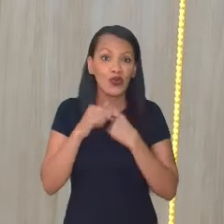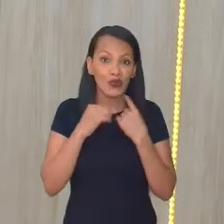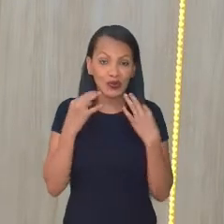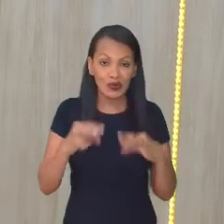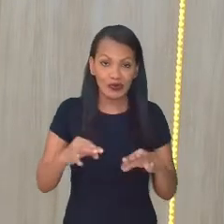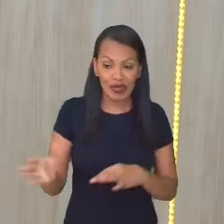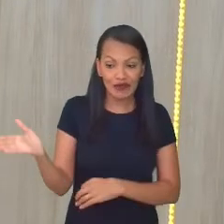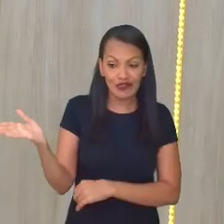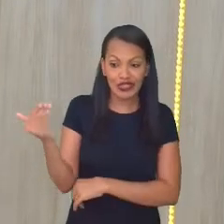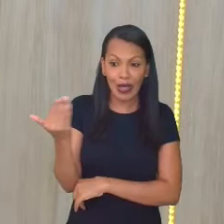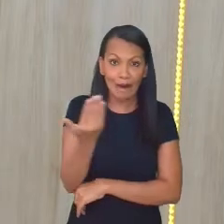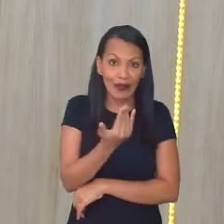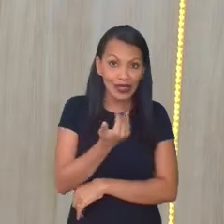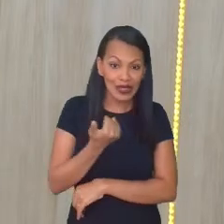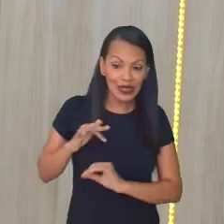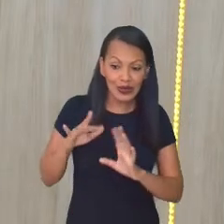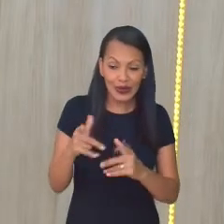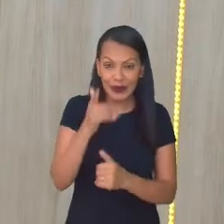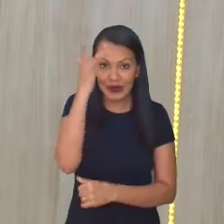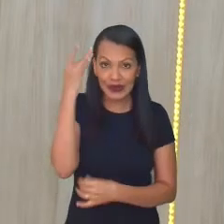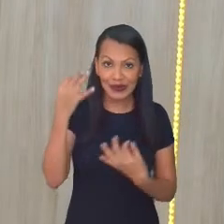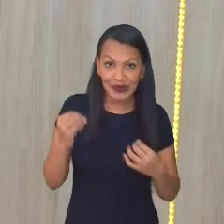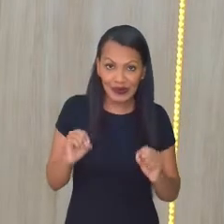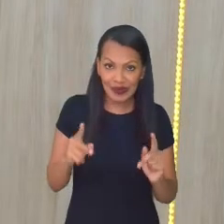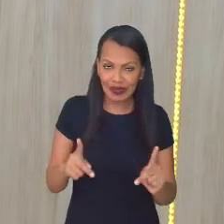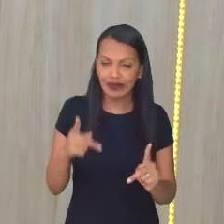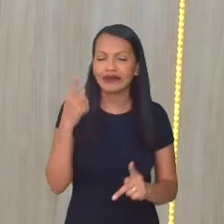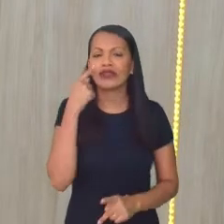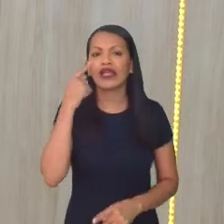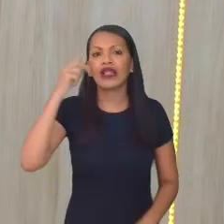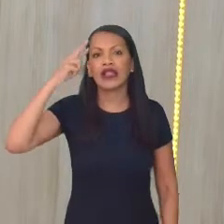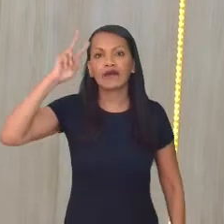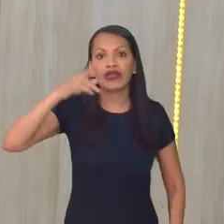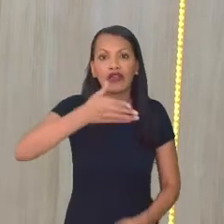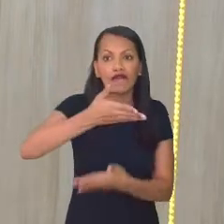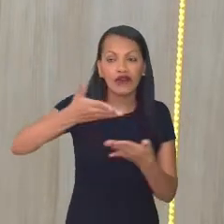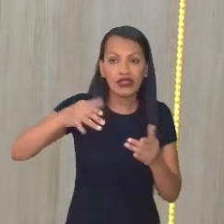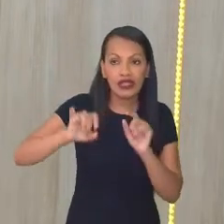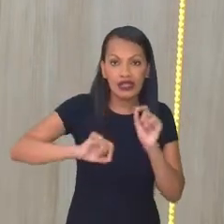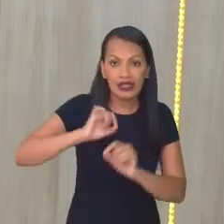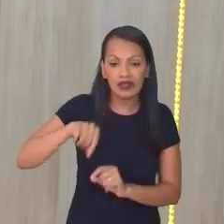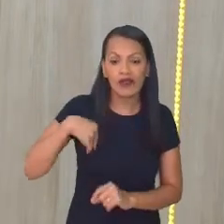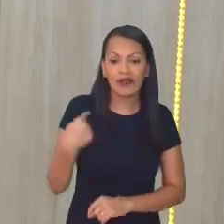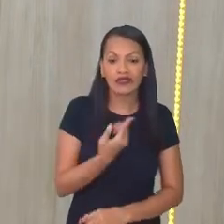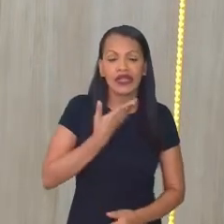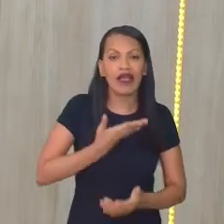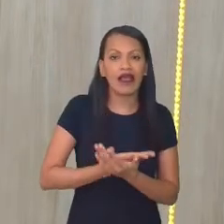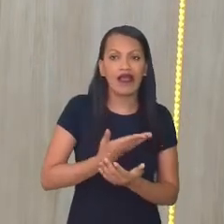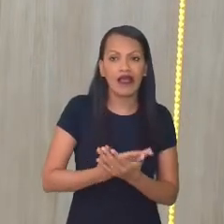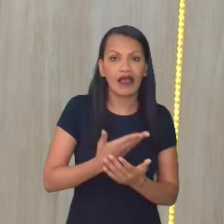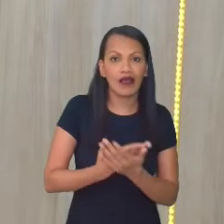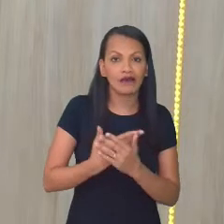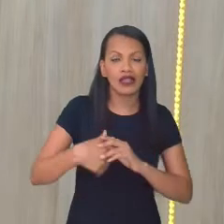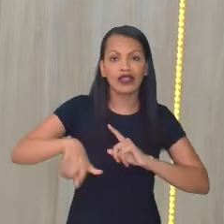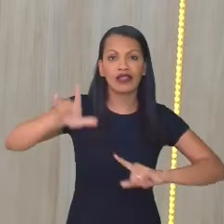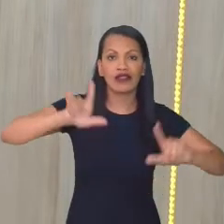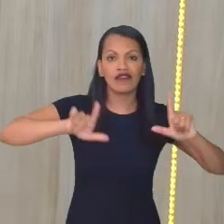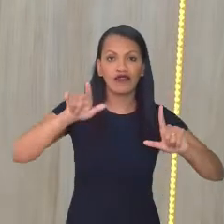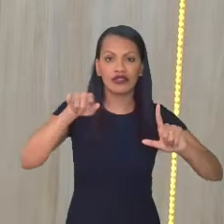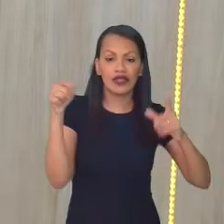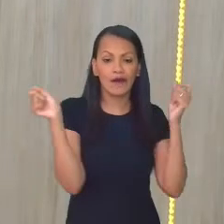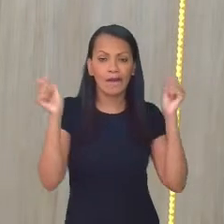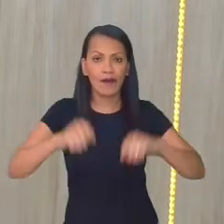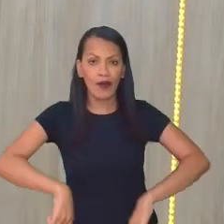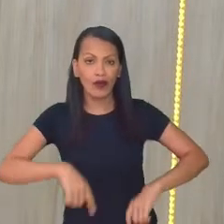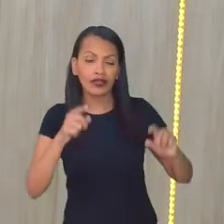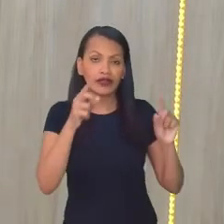né? Chama todo o pessoal aí. E lembrando a vocês que nossas aulas elas aparecem na TV, vocês podem assistir